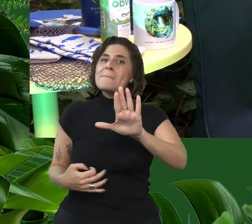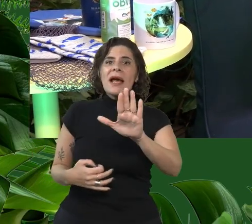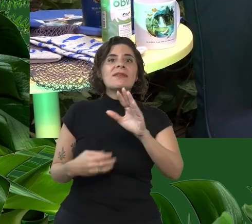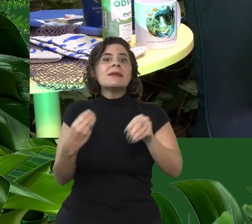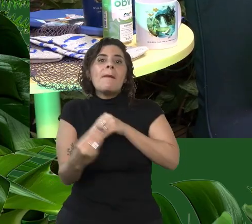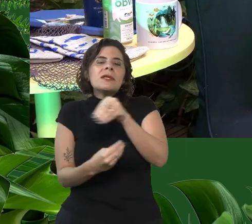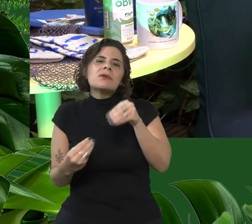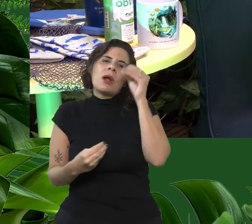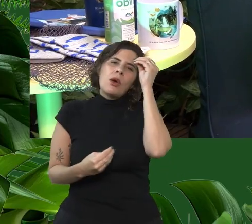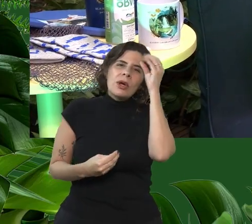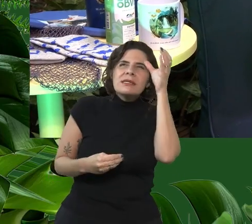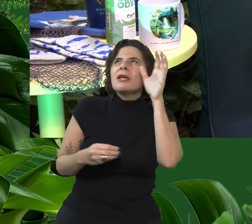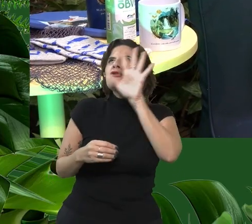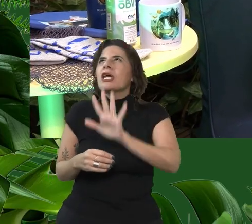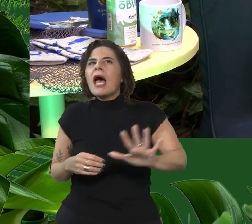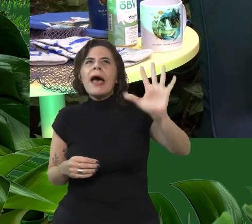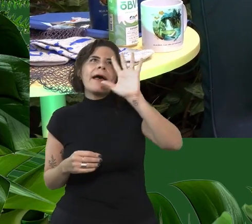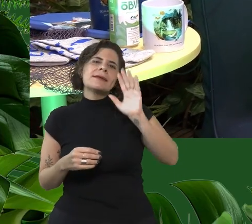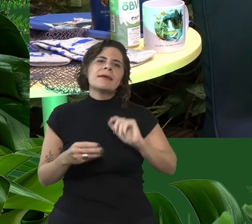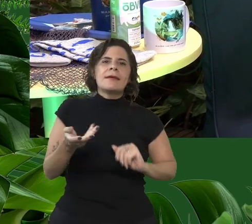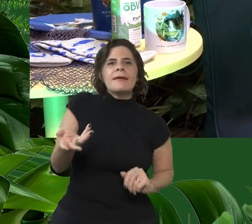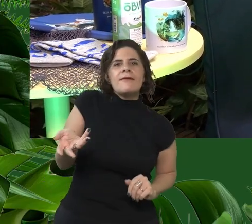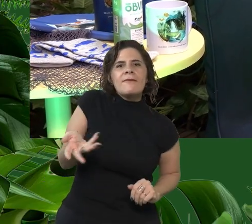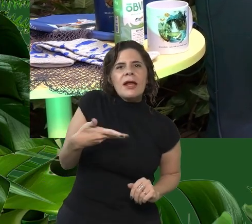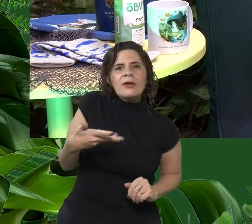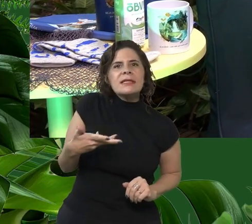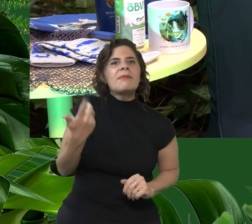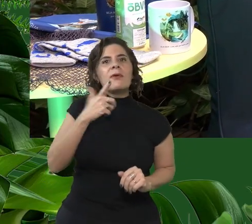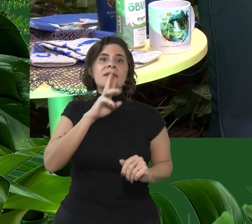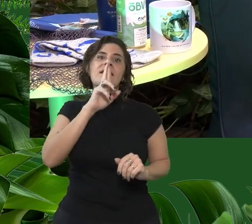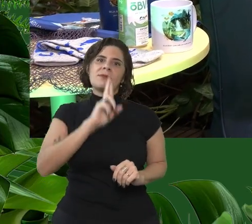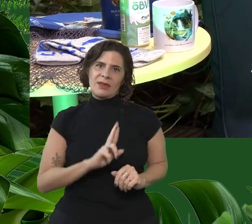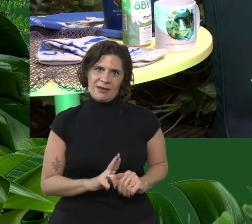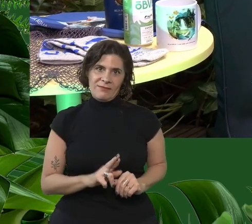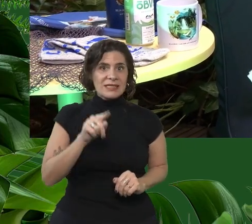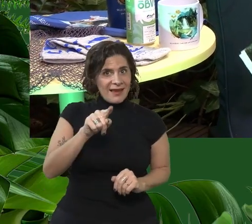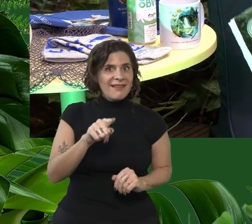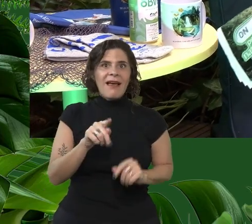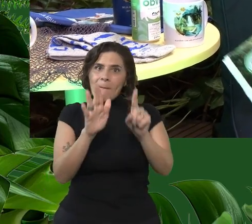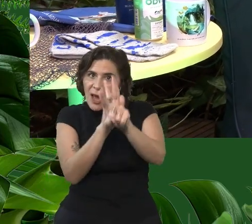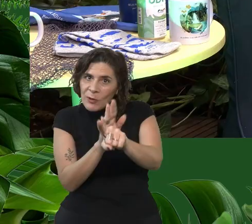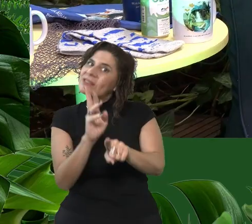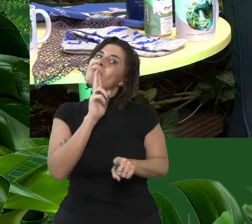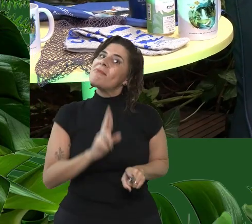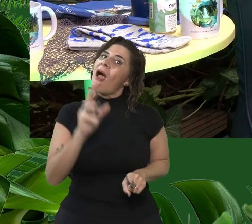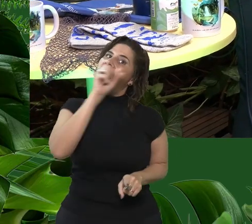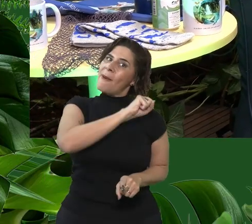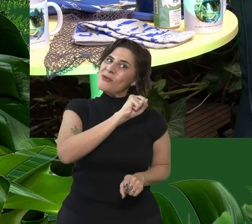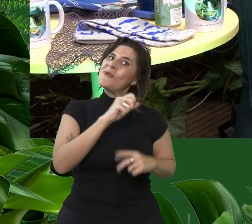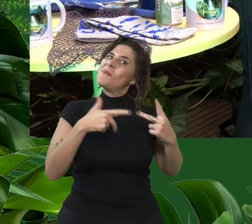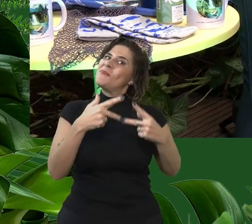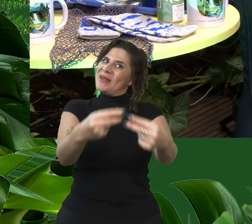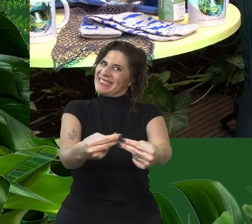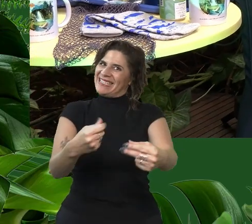de conhecimentos gerais com velocidade para responder. Então você pode levar esses presentes para casa